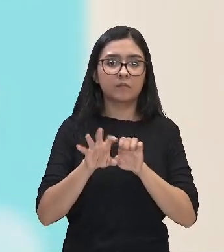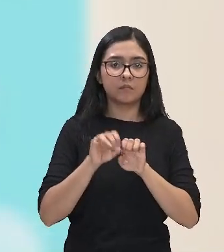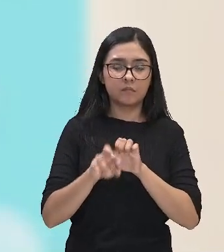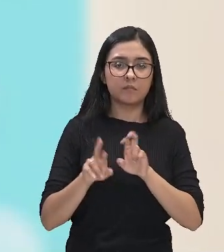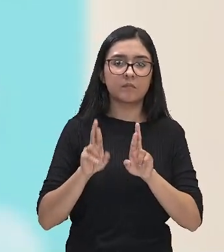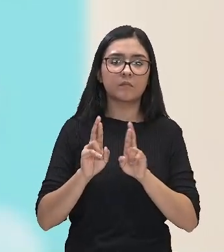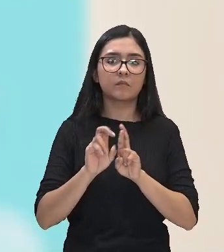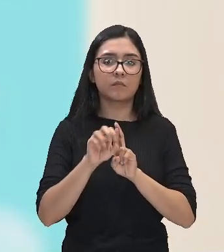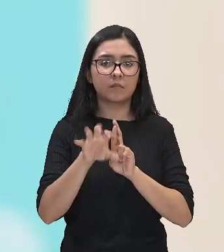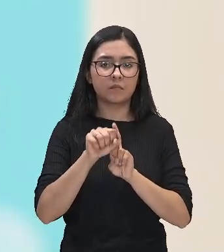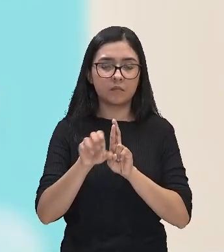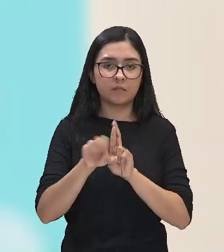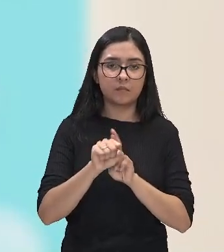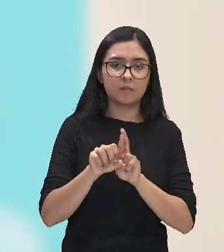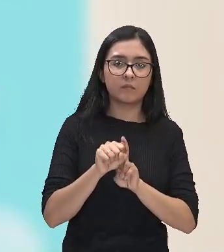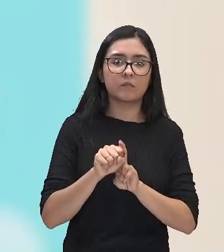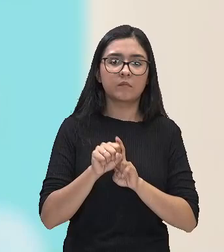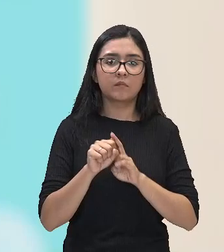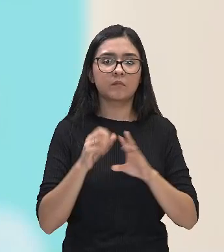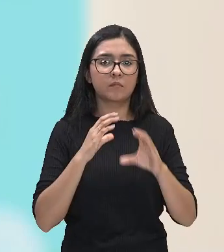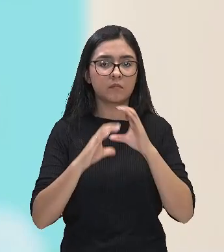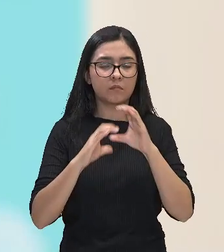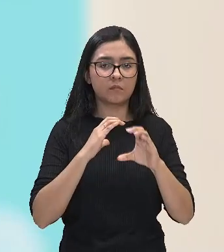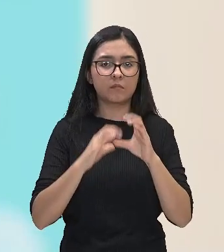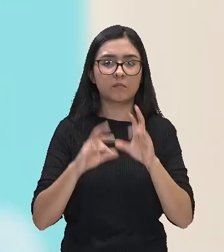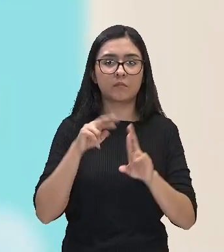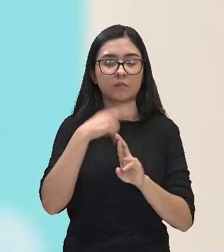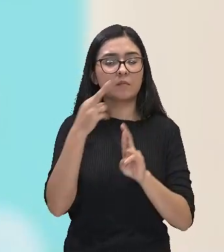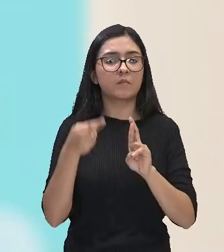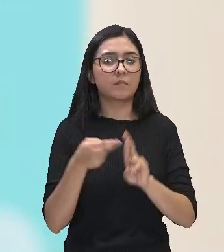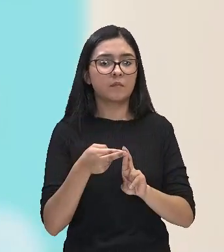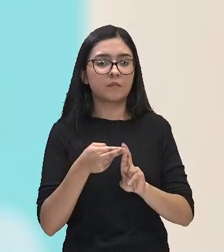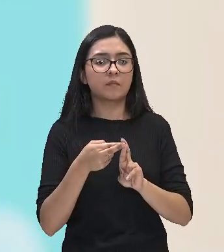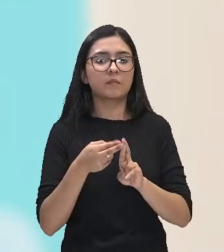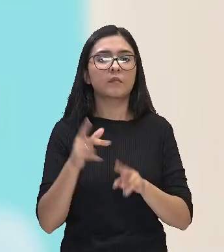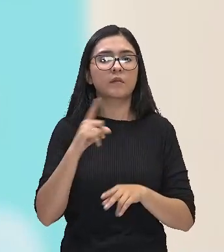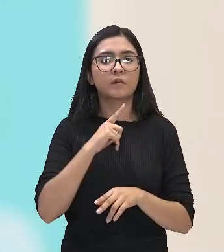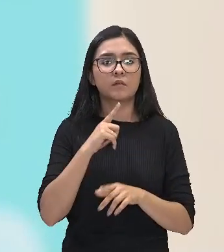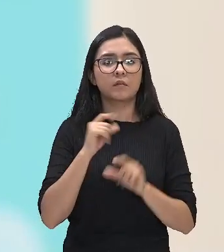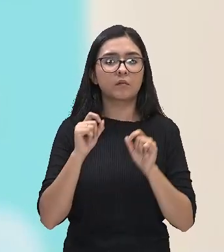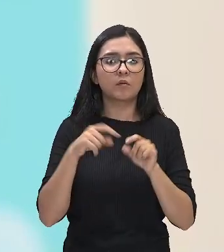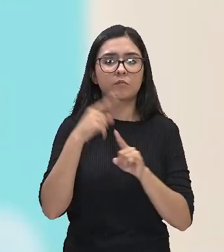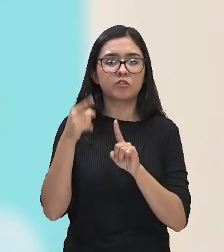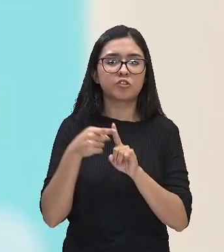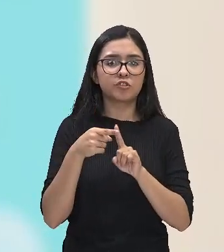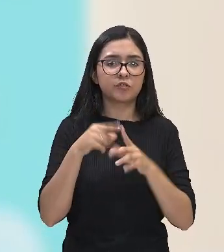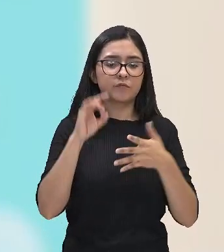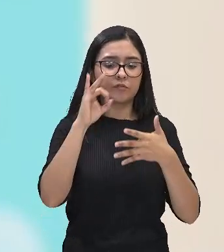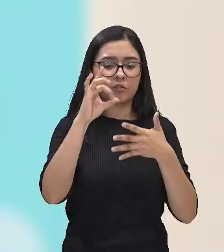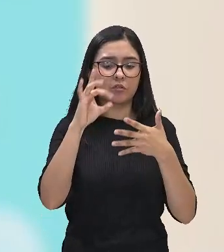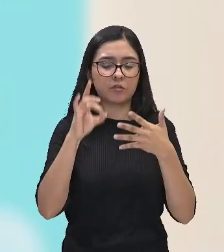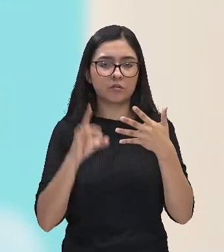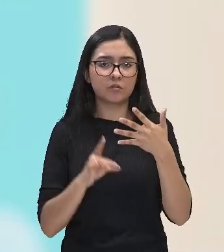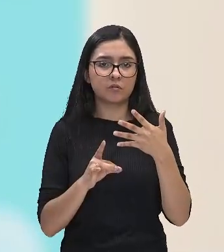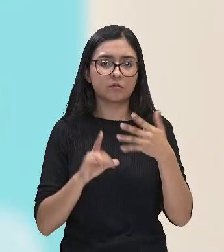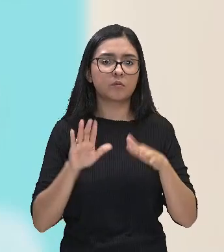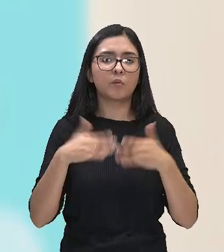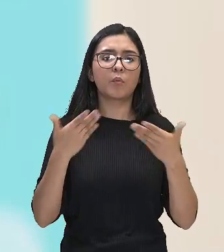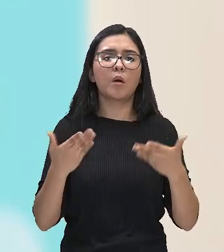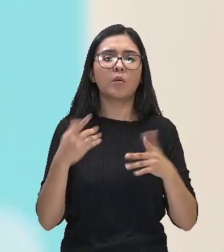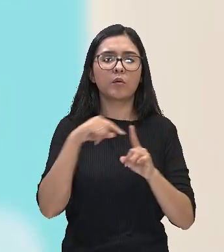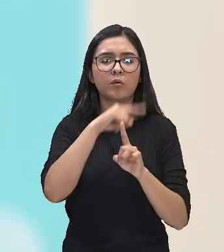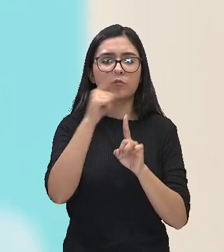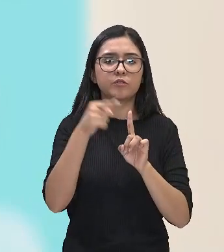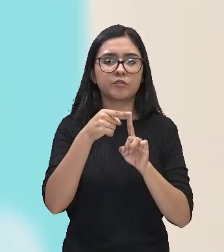o código, o canal, né, o referente. Aí tem as funções, né? Você tem um texto, qual é a função